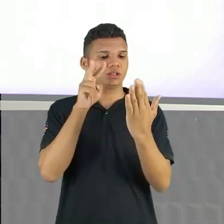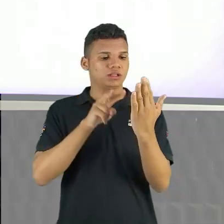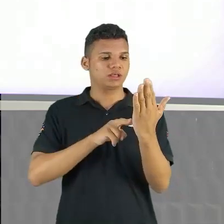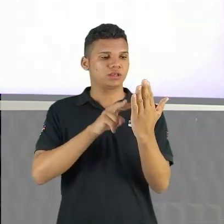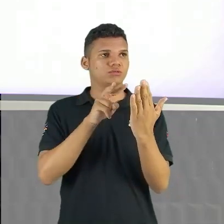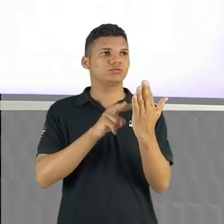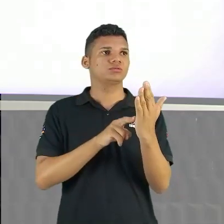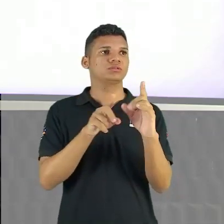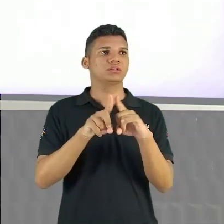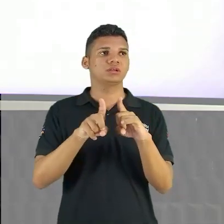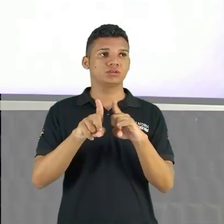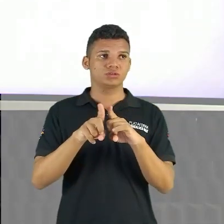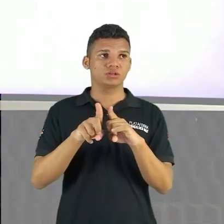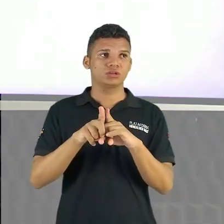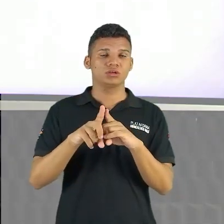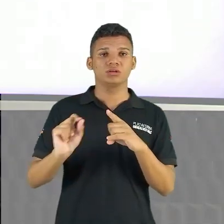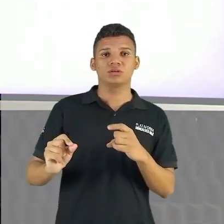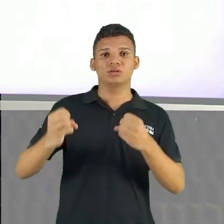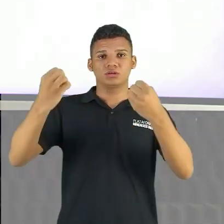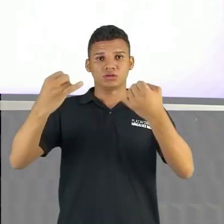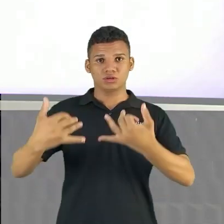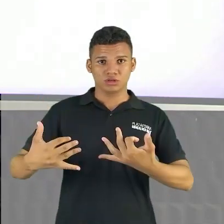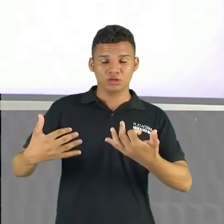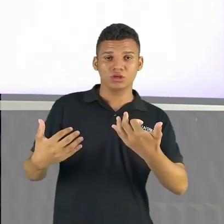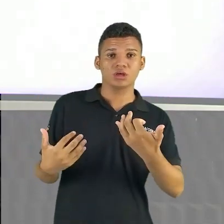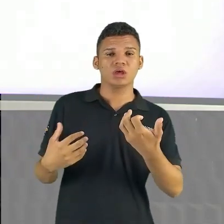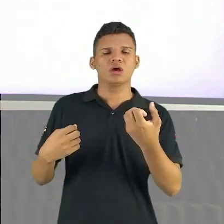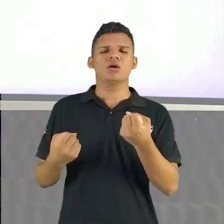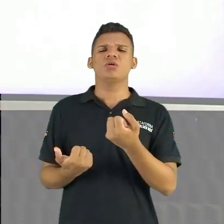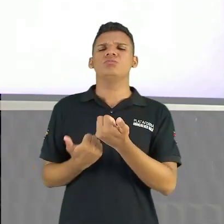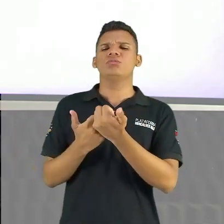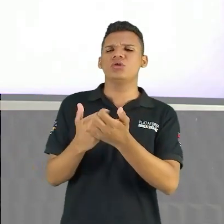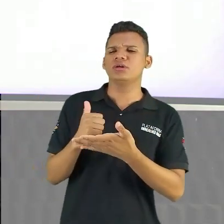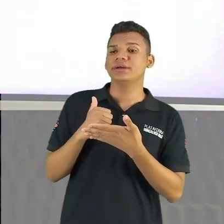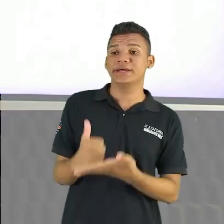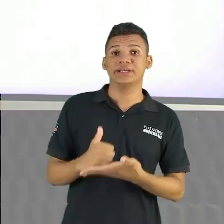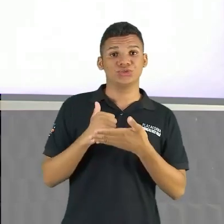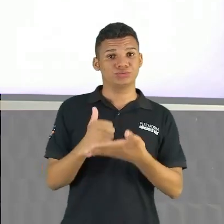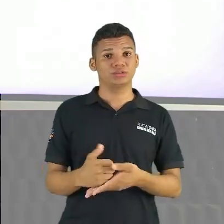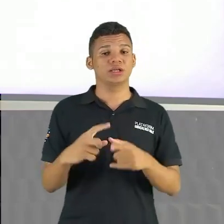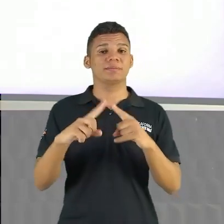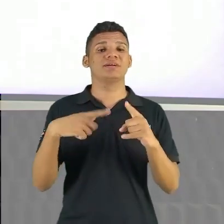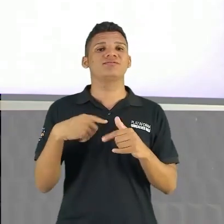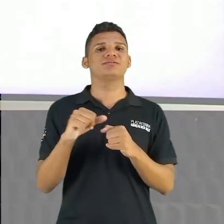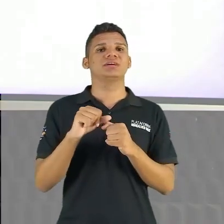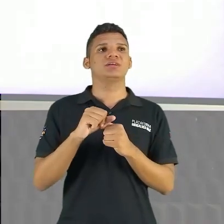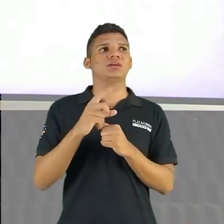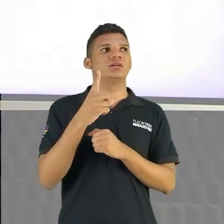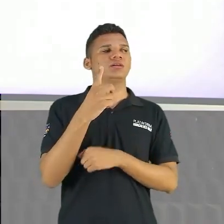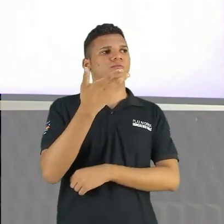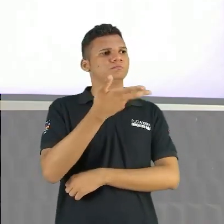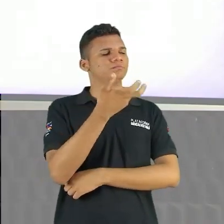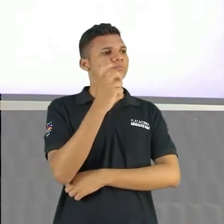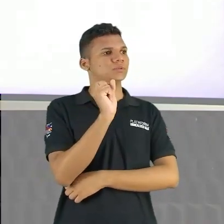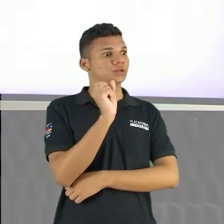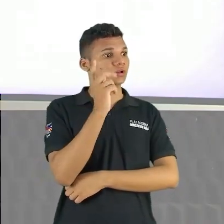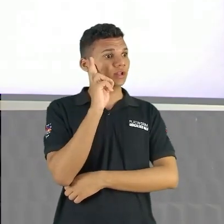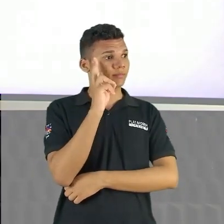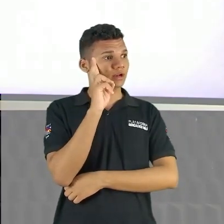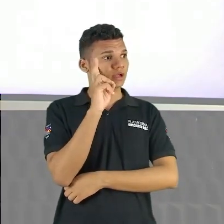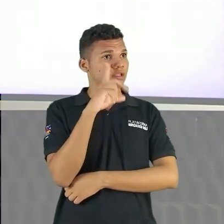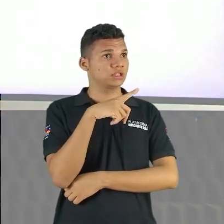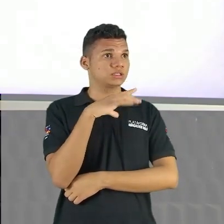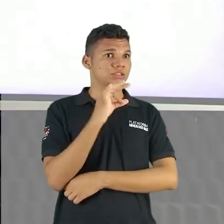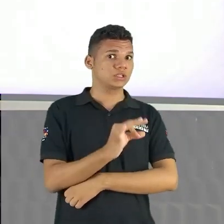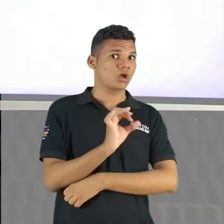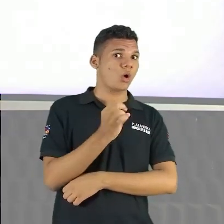motivadores porque aqueles textos de apoio que aparecem lá são textos exatamente para fazer você se lembrar e ter a certeza e